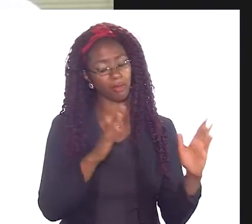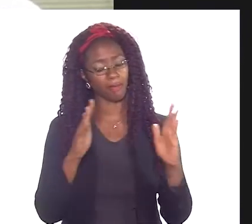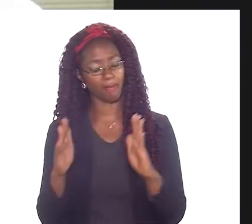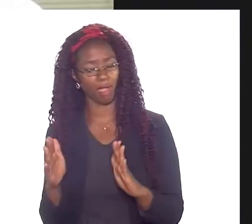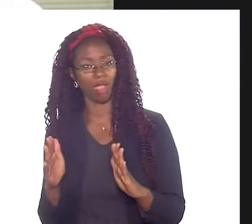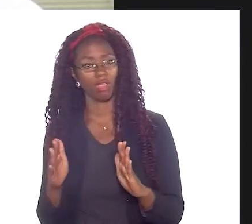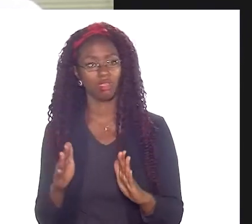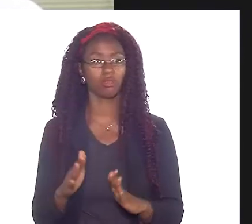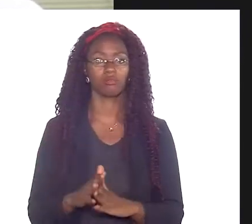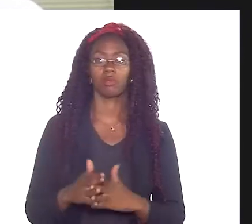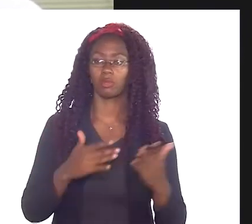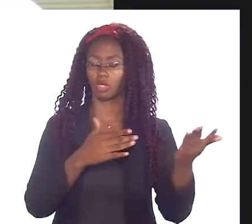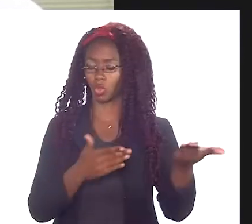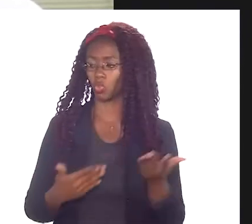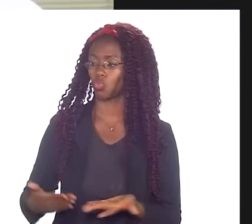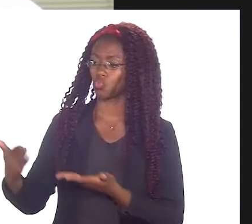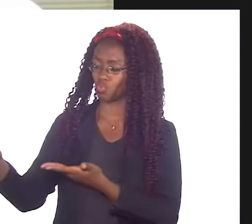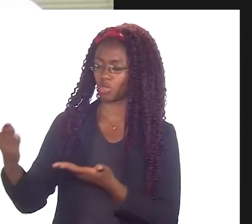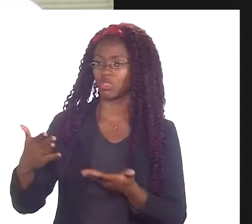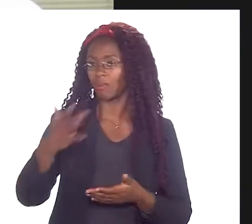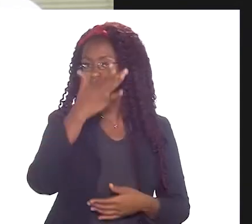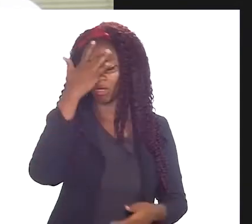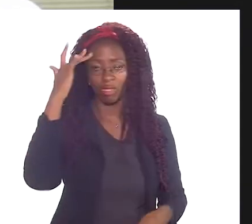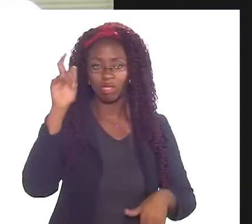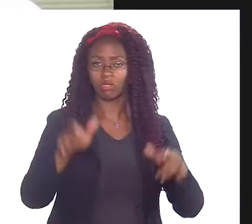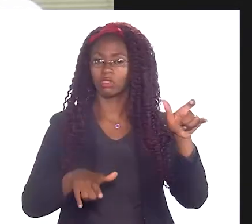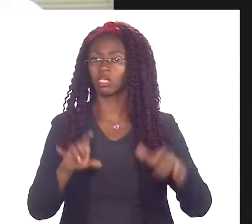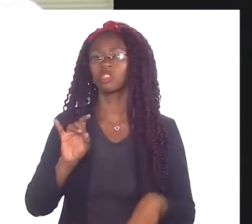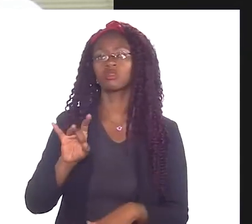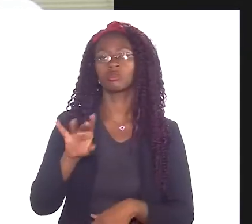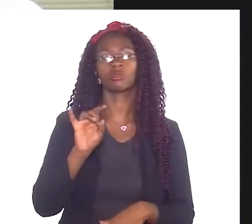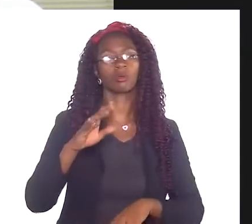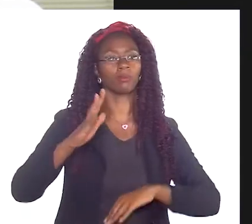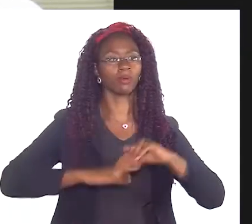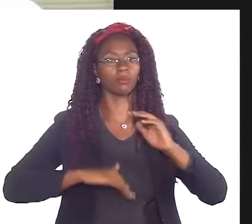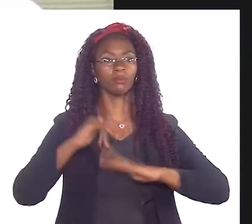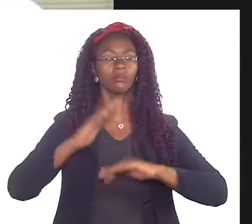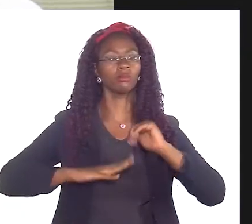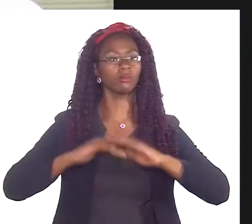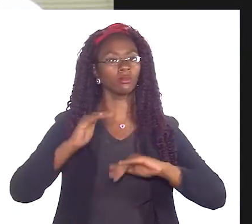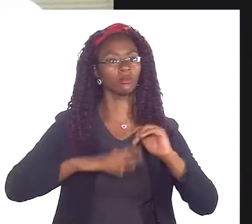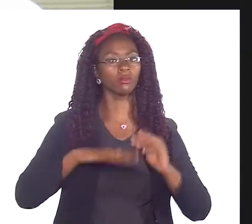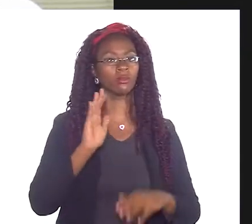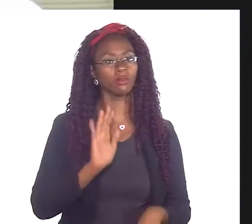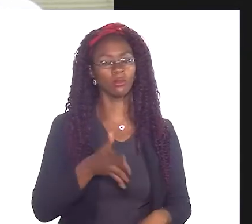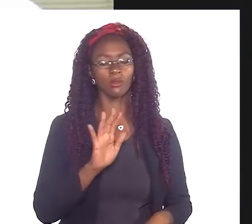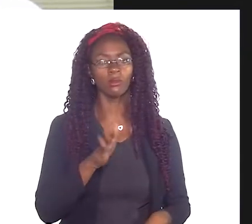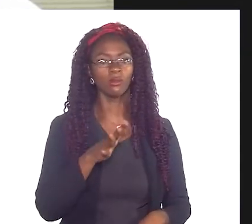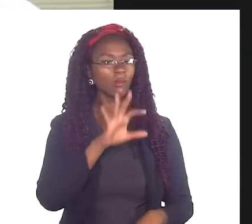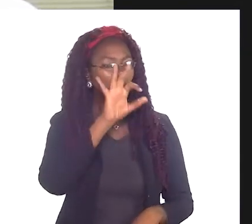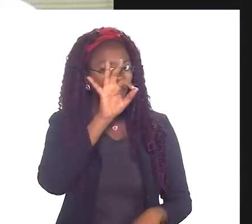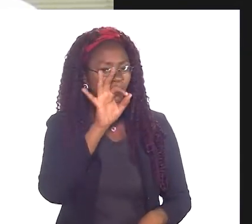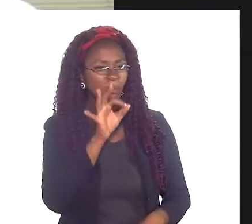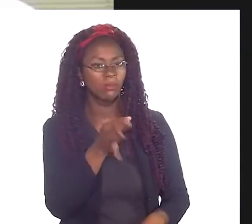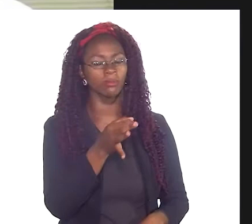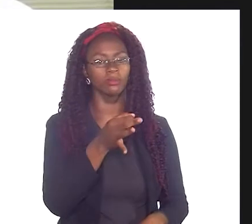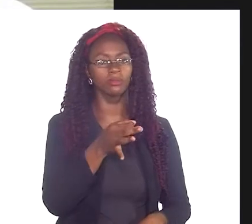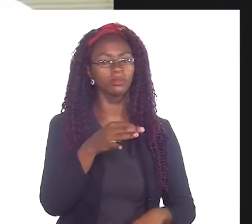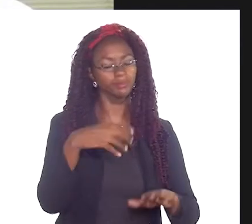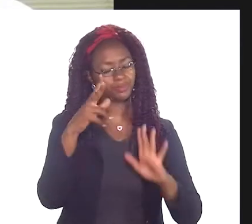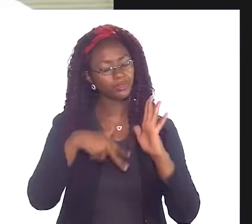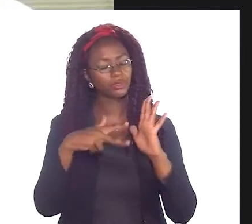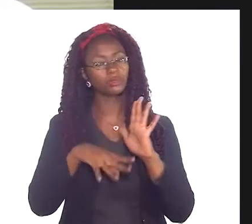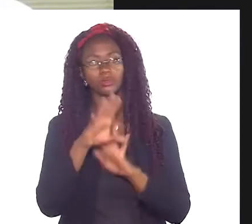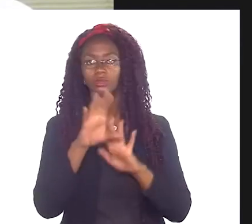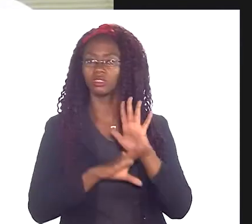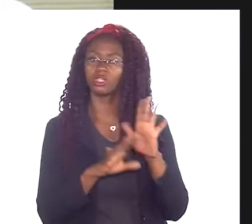fase para você trazer pessoalmente apenas aqueles profissionais que você já teve certeza